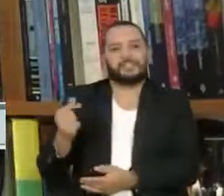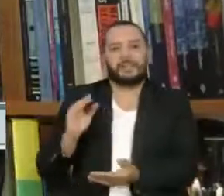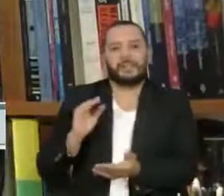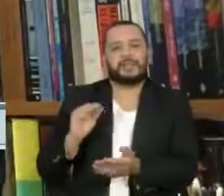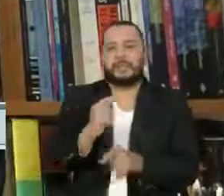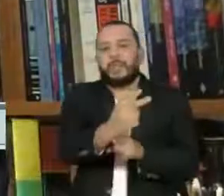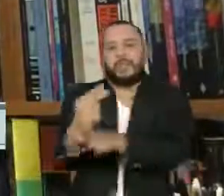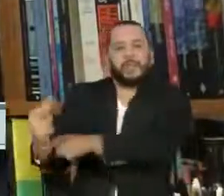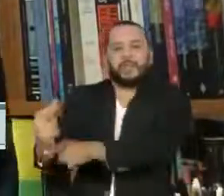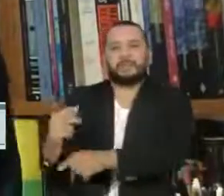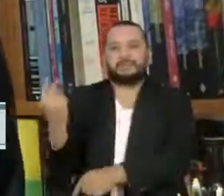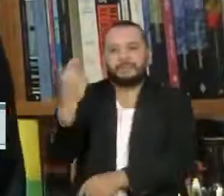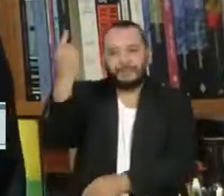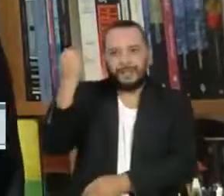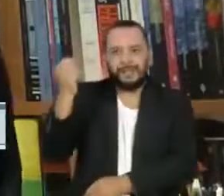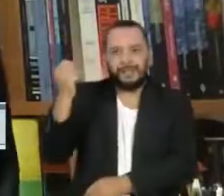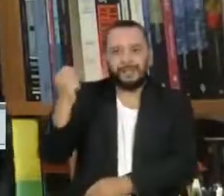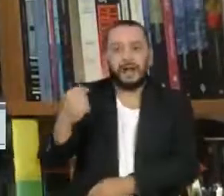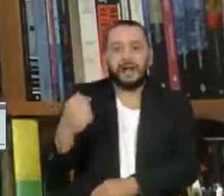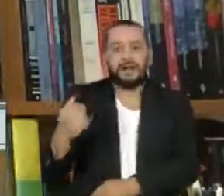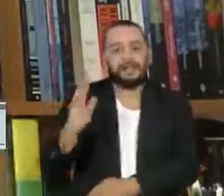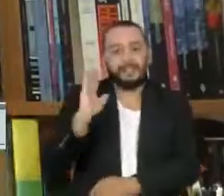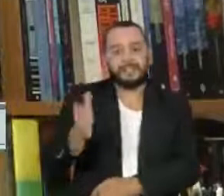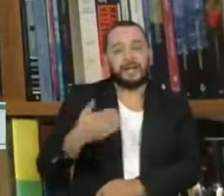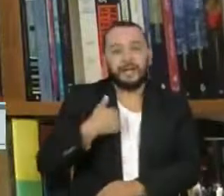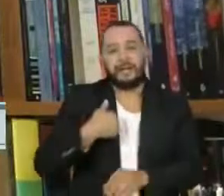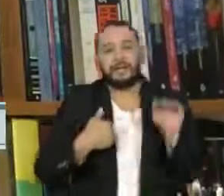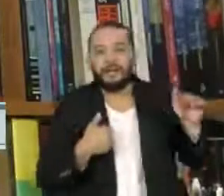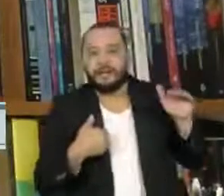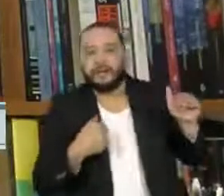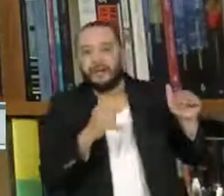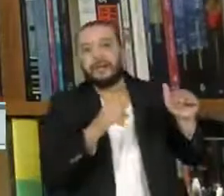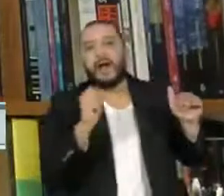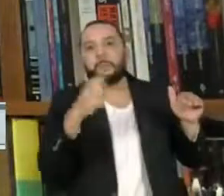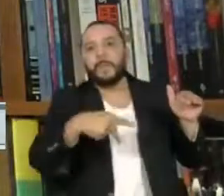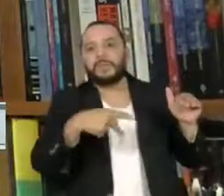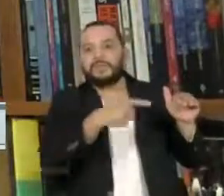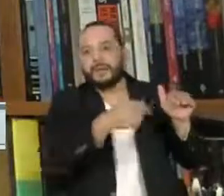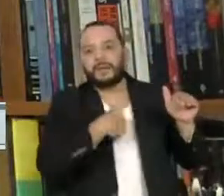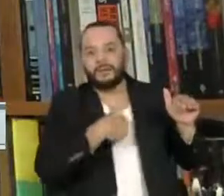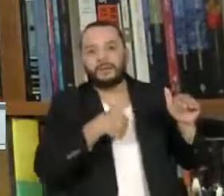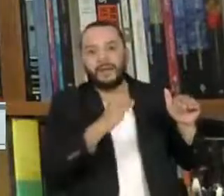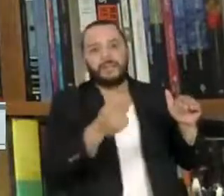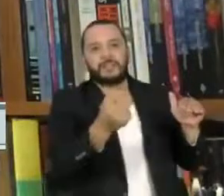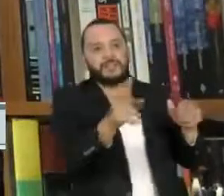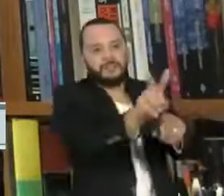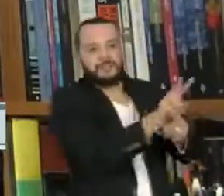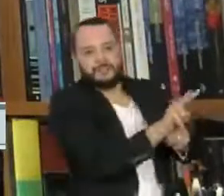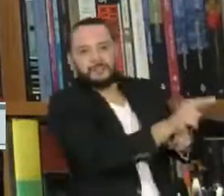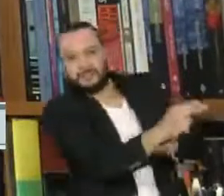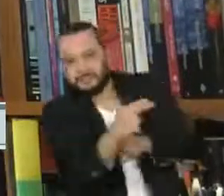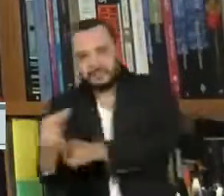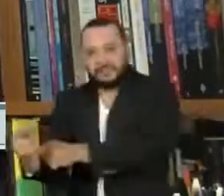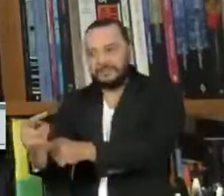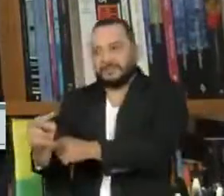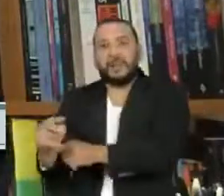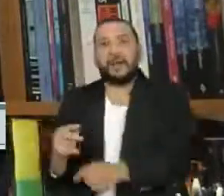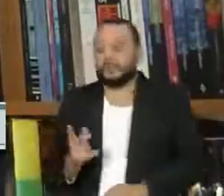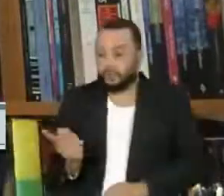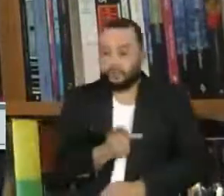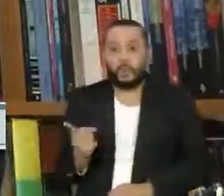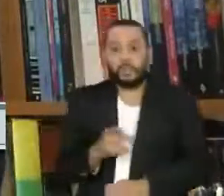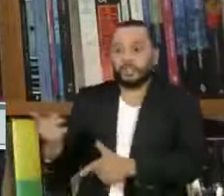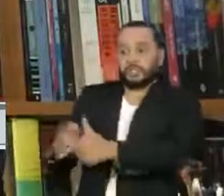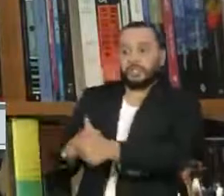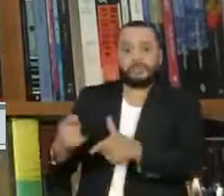em nome próprio, e recorre a um aposentado, você partiu de uma situação com um endividado e vai terminar com dois endividados, né?